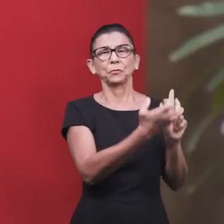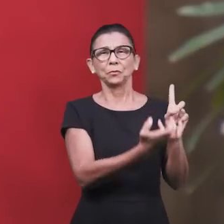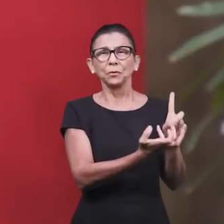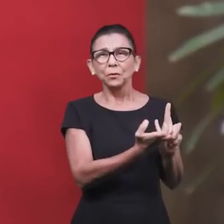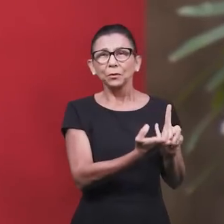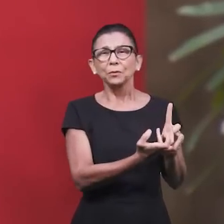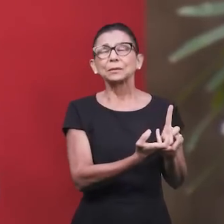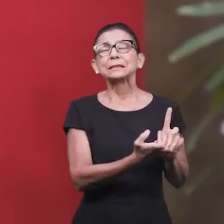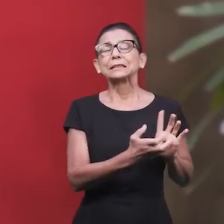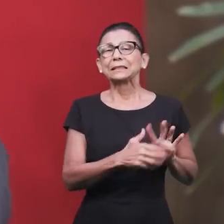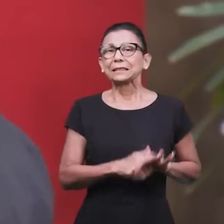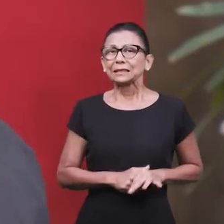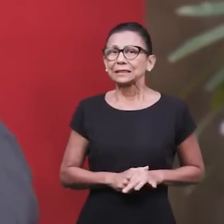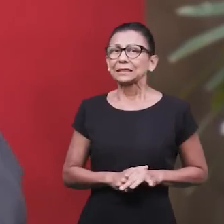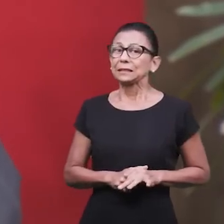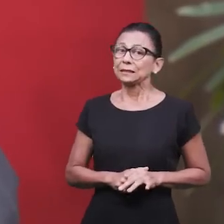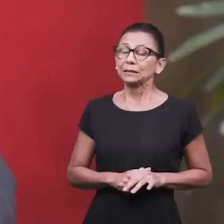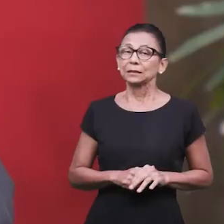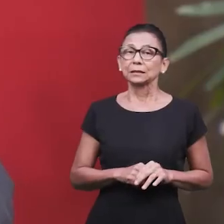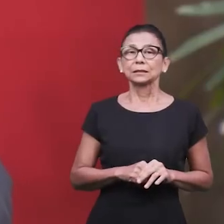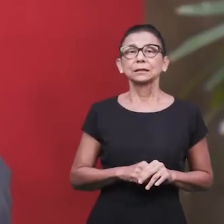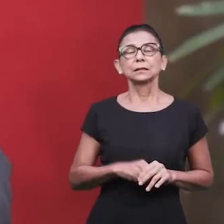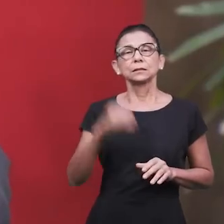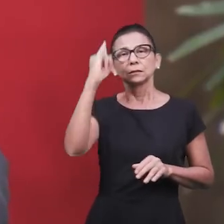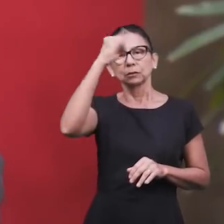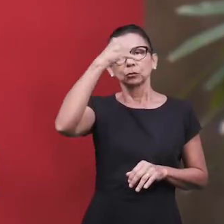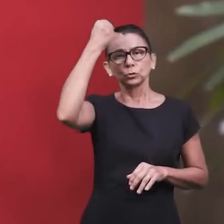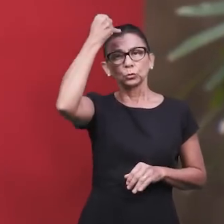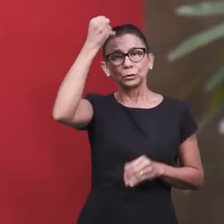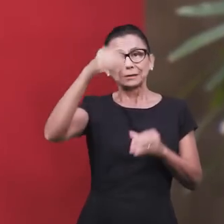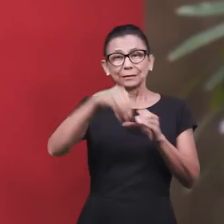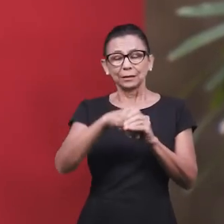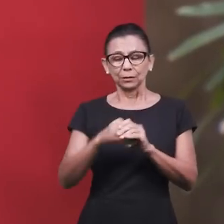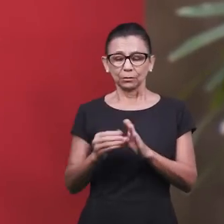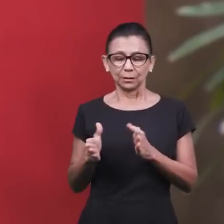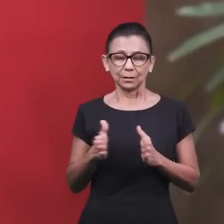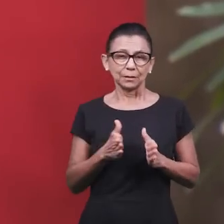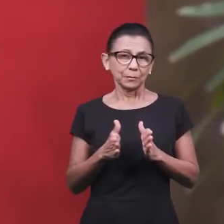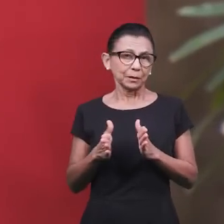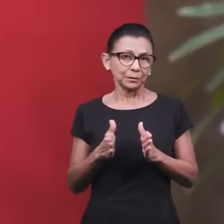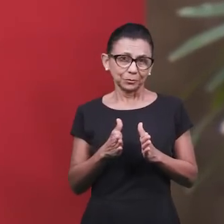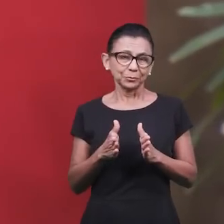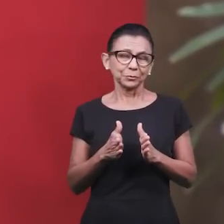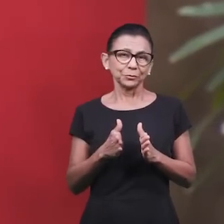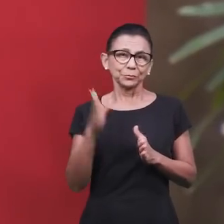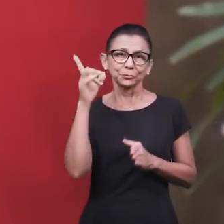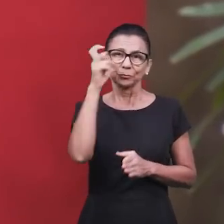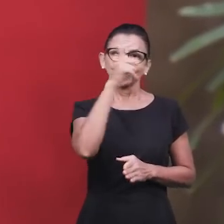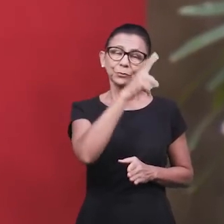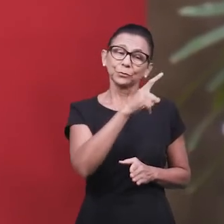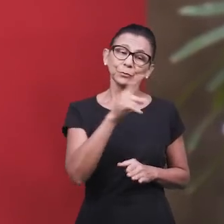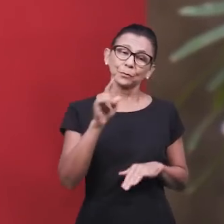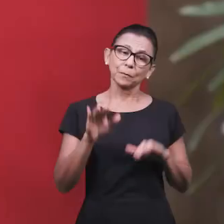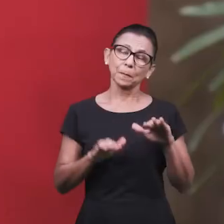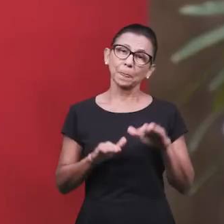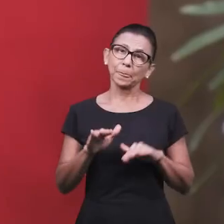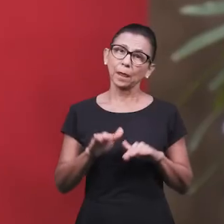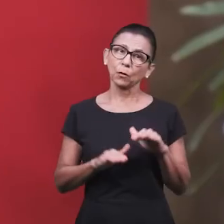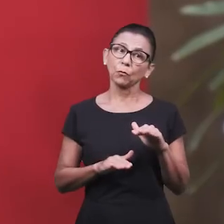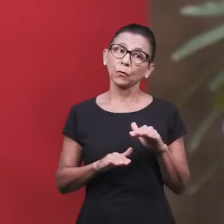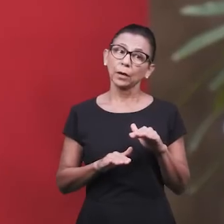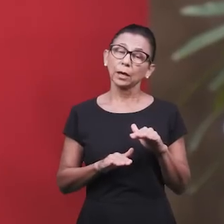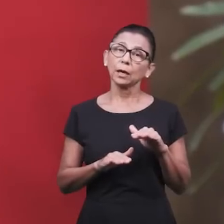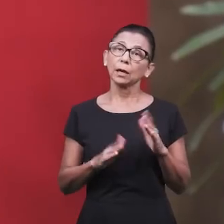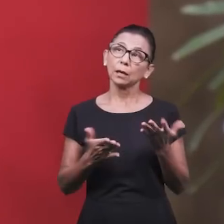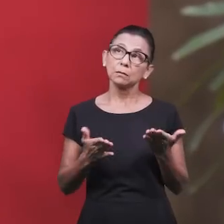Então, naquele momento ali, ele está vivendo aquele momento. Provavelmente, nessa época aqui, talvez recentemente Pedro